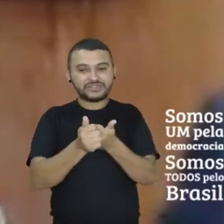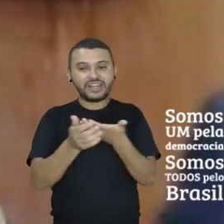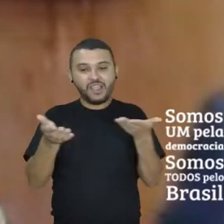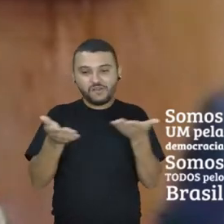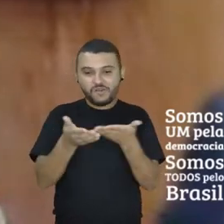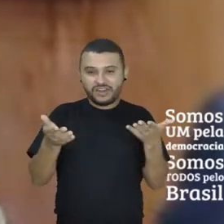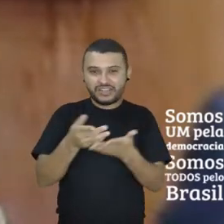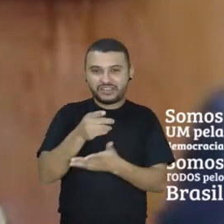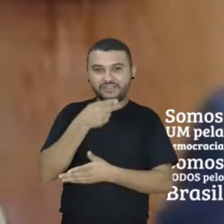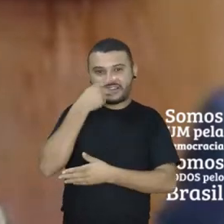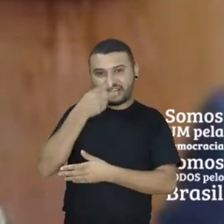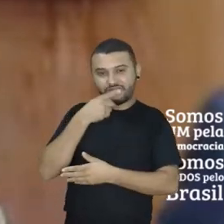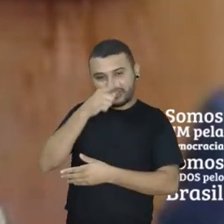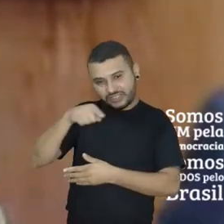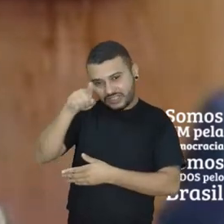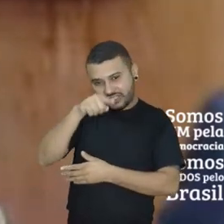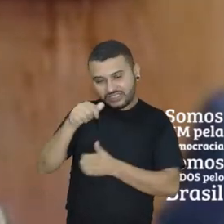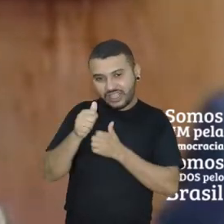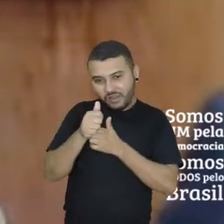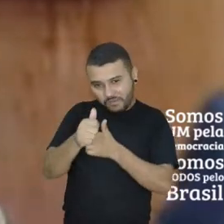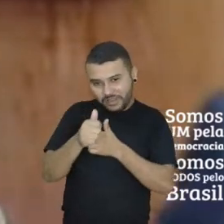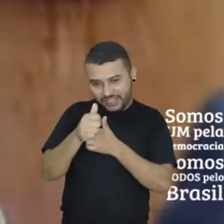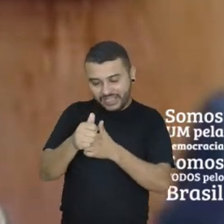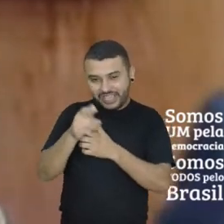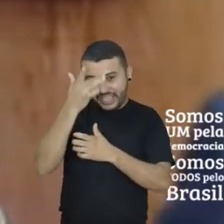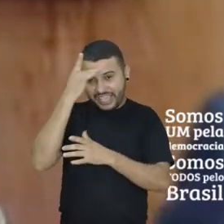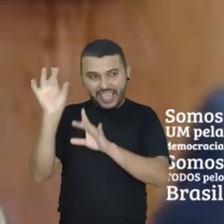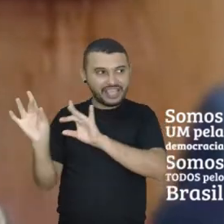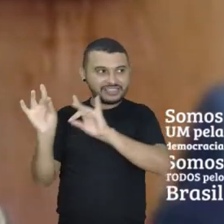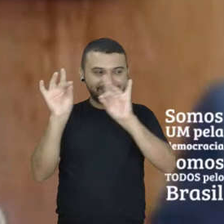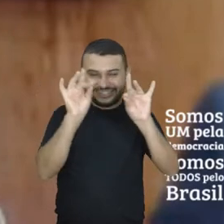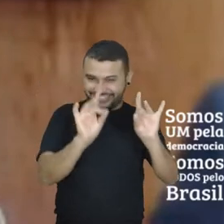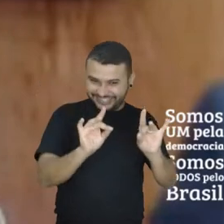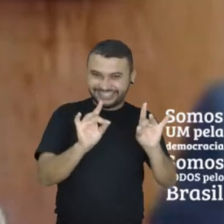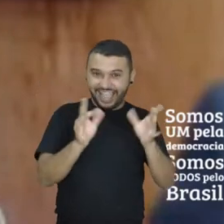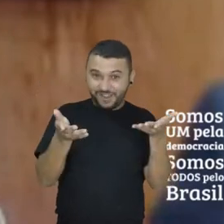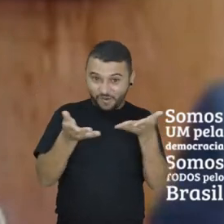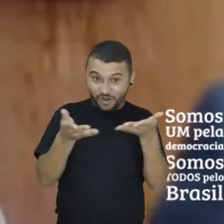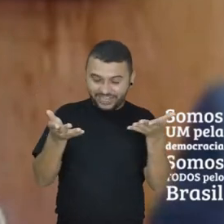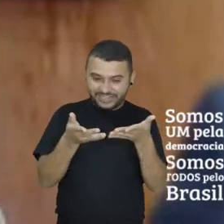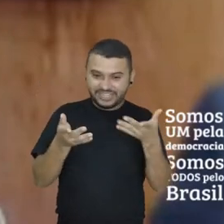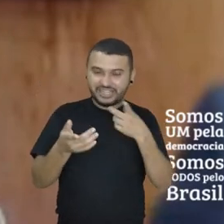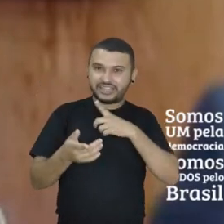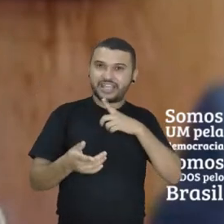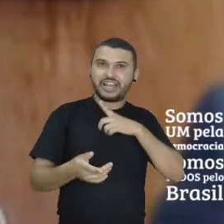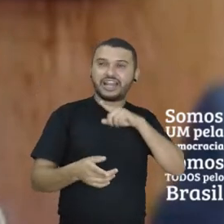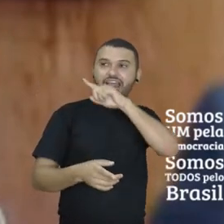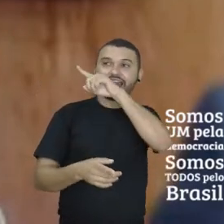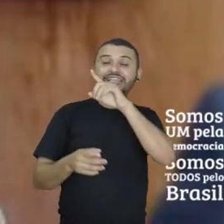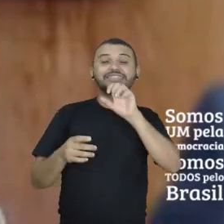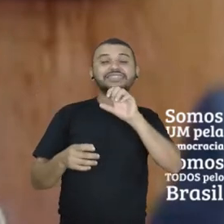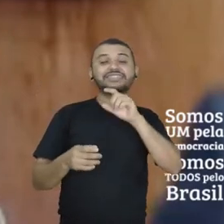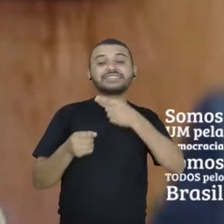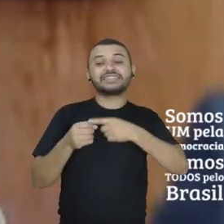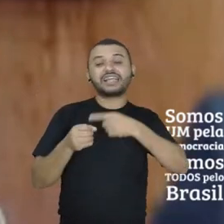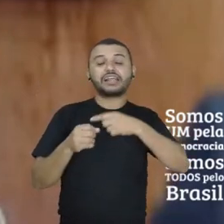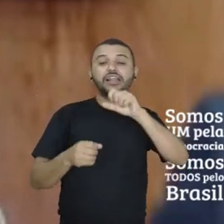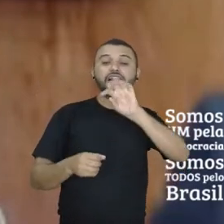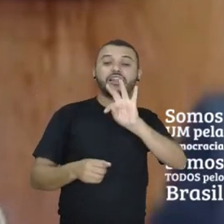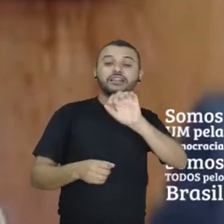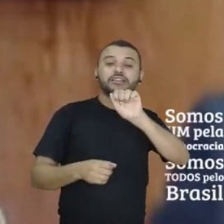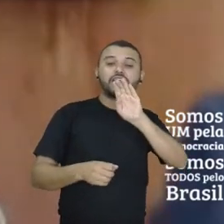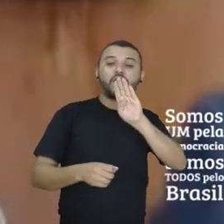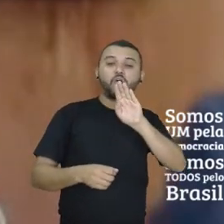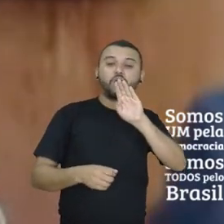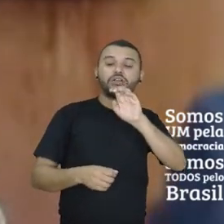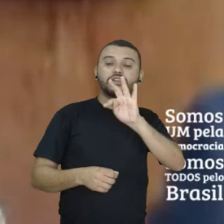está ouvindo aqui, nos acompanhando, assistindo aqui o podcast, que hoje lá em Taubaté, eu somei